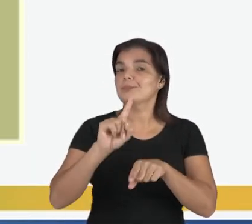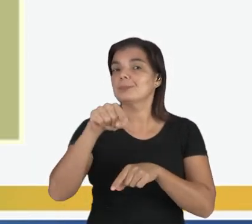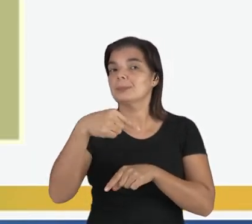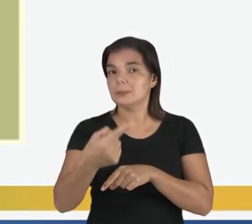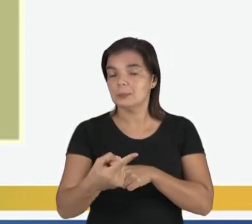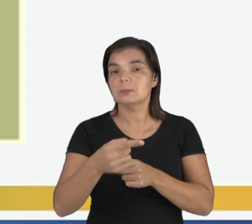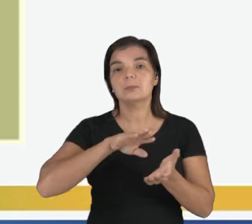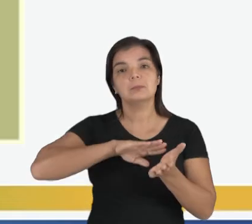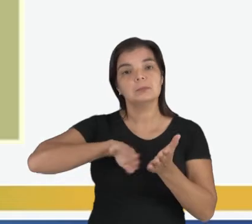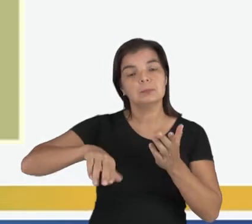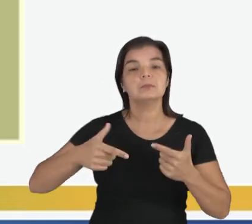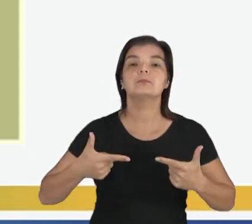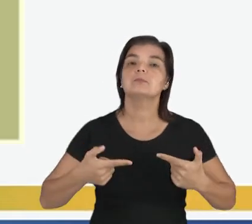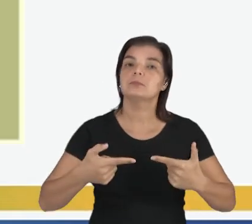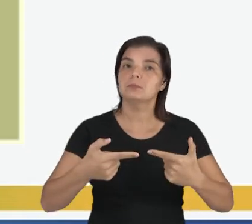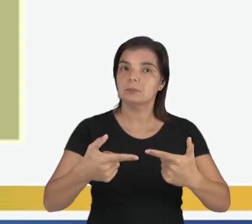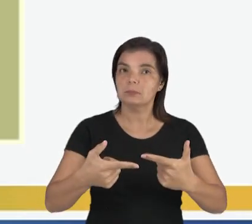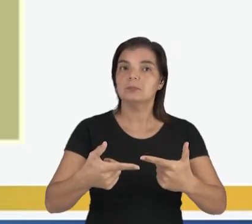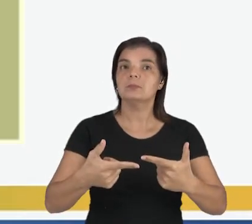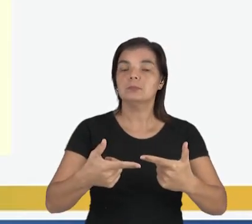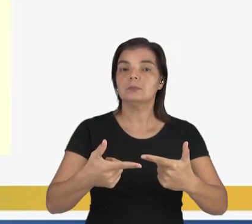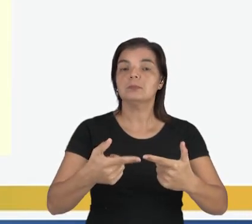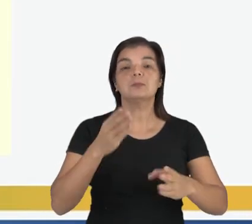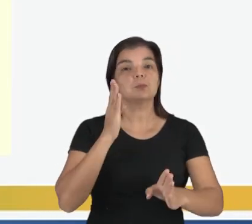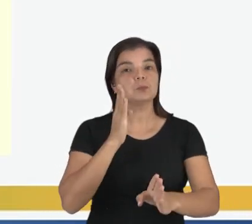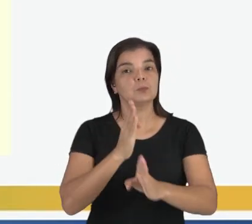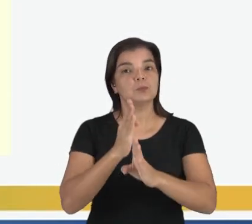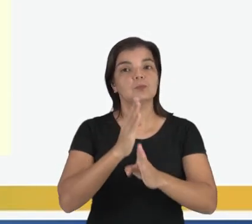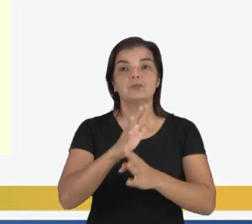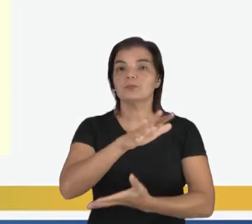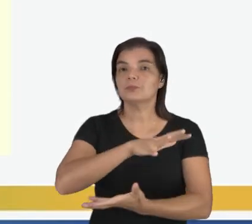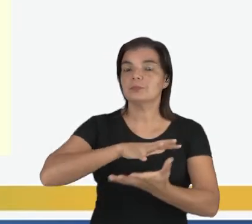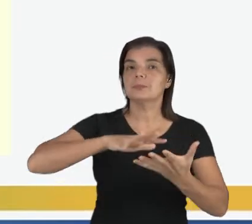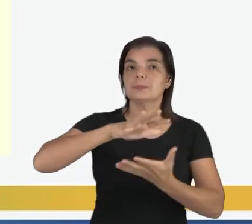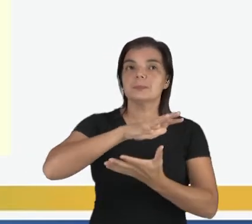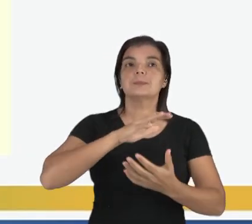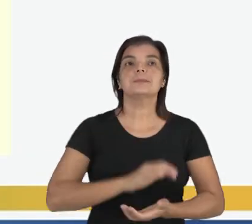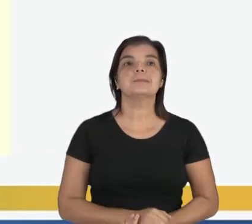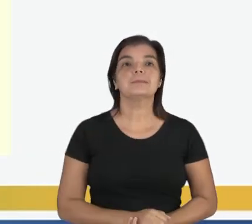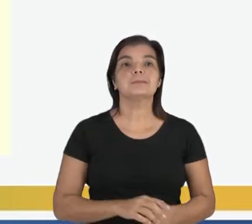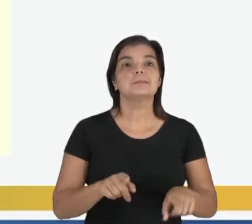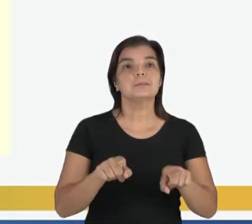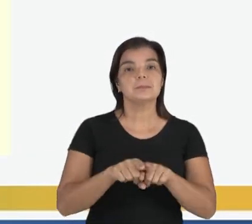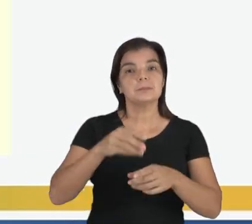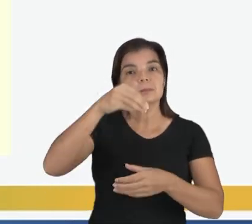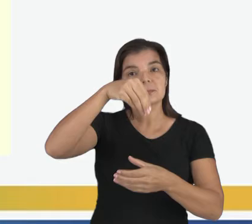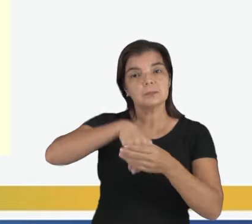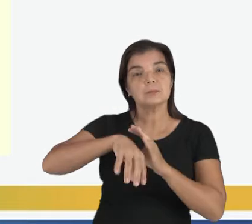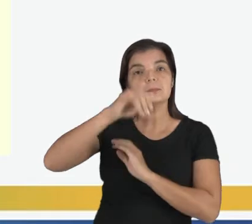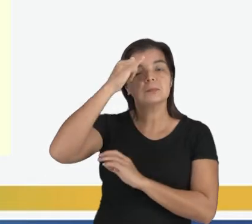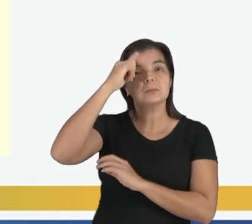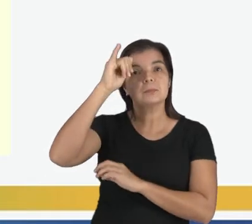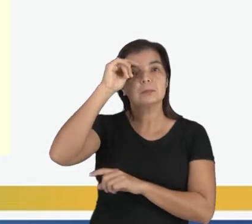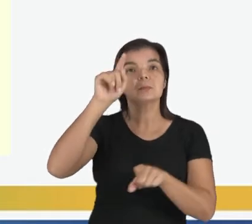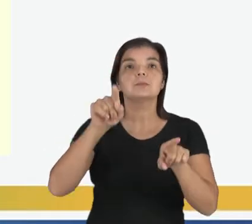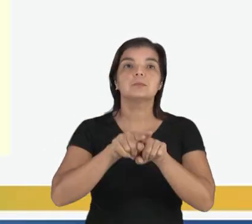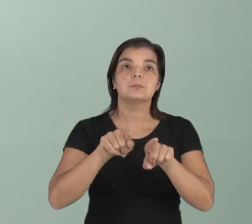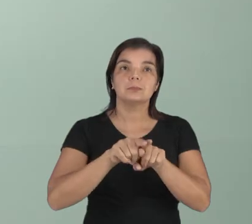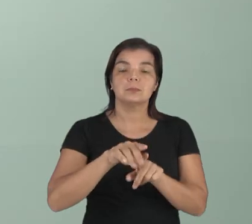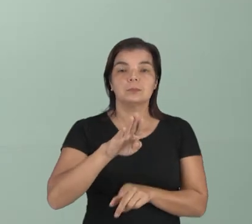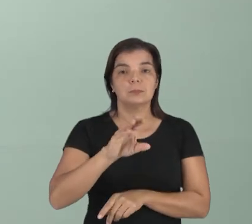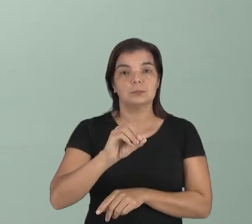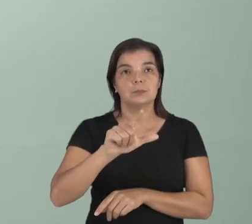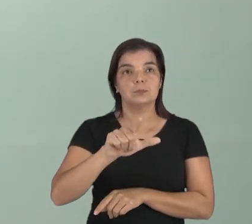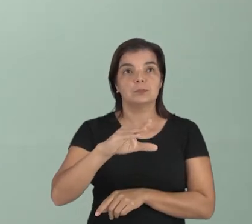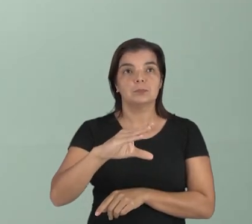depois a Rússia sai da guerra, né? Em plena guerra ela sai por conta da Revolução, tá? E aí, pessoal, dentro dessas ideias socialistas,